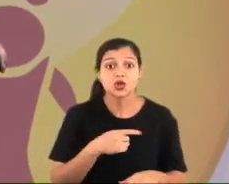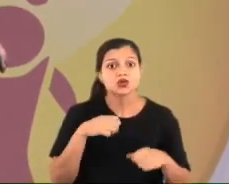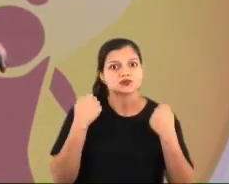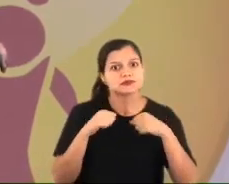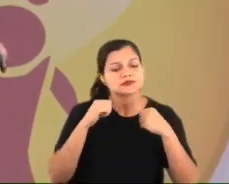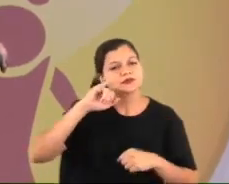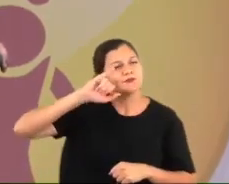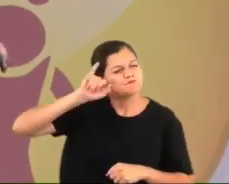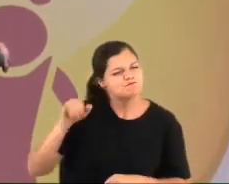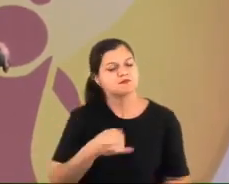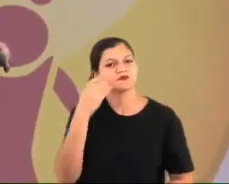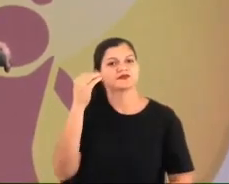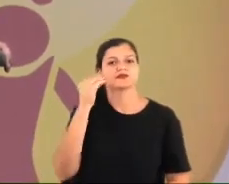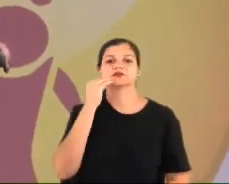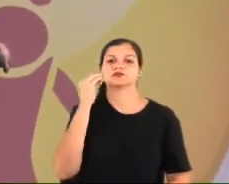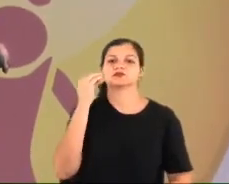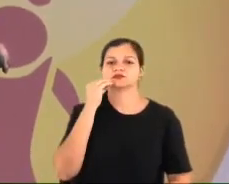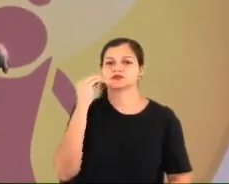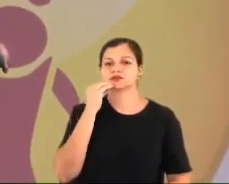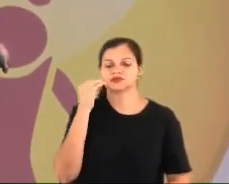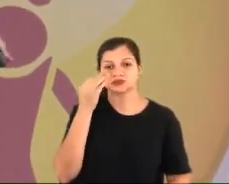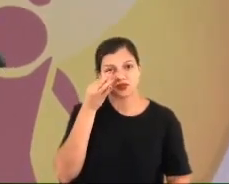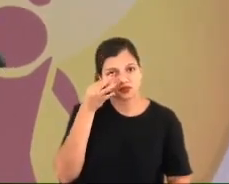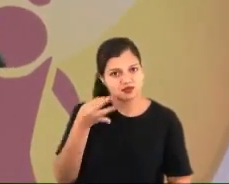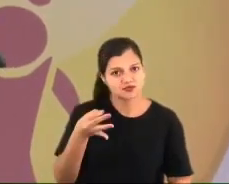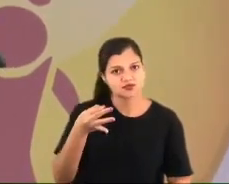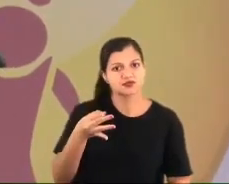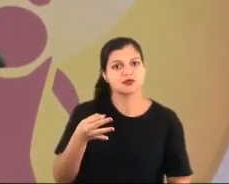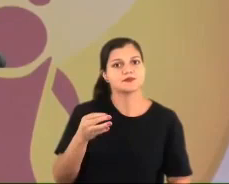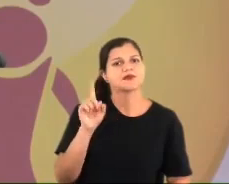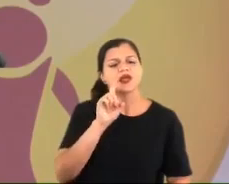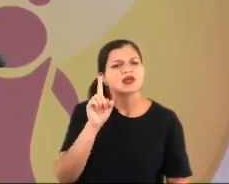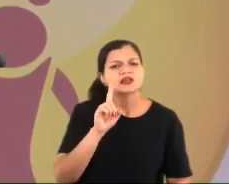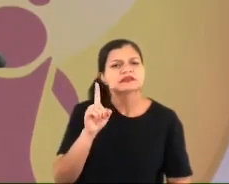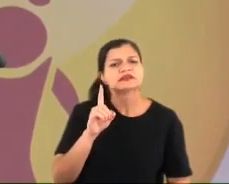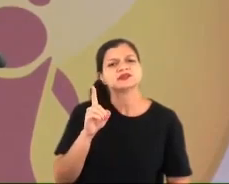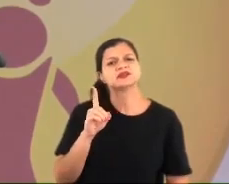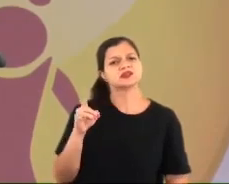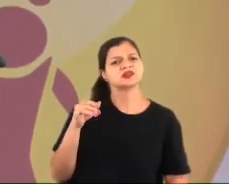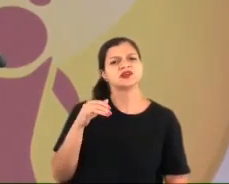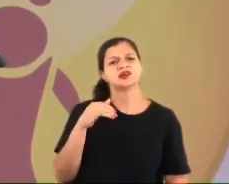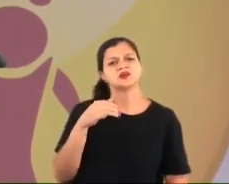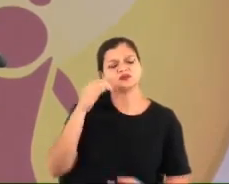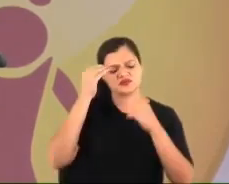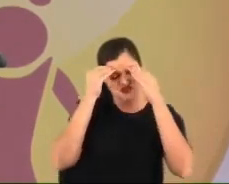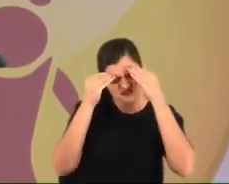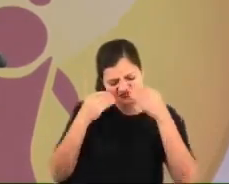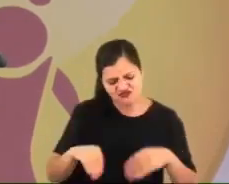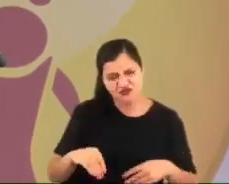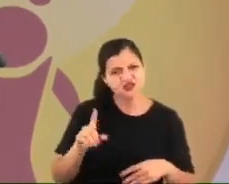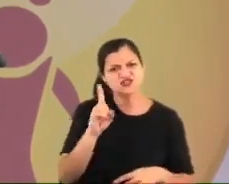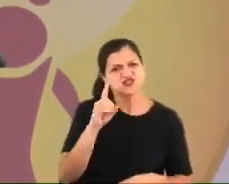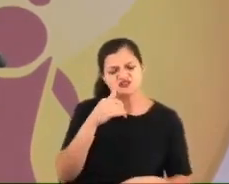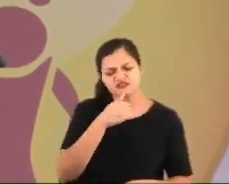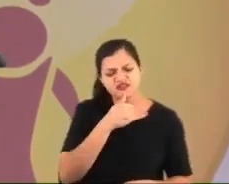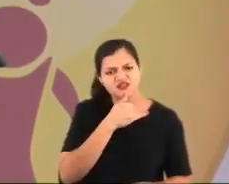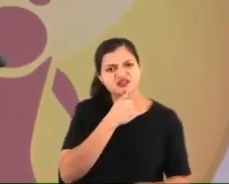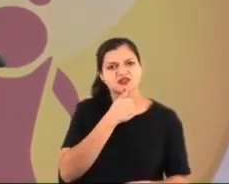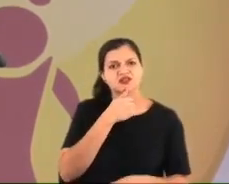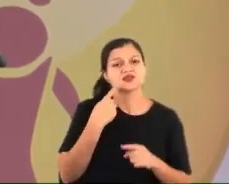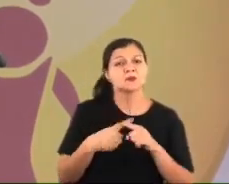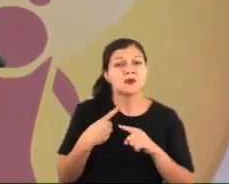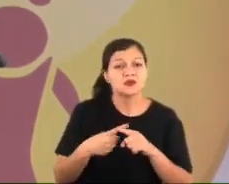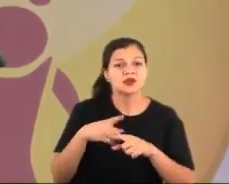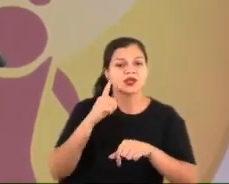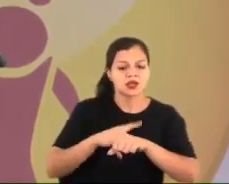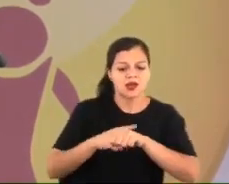oportunidades. E olha só, não desanime, na hora certa Deus vai lhe dar o refrigério. A gente viu ainda agora nos